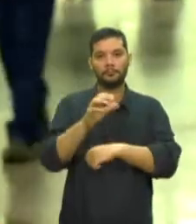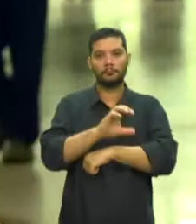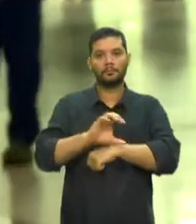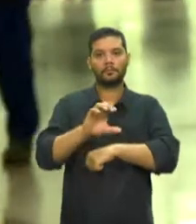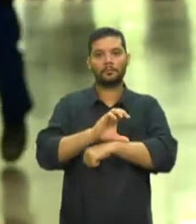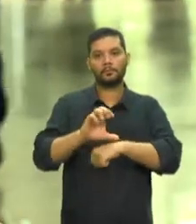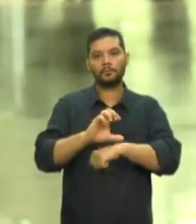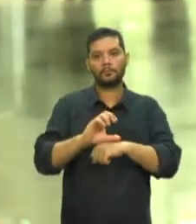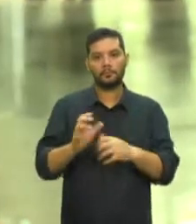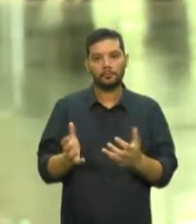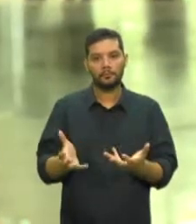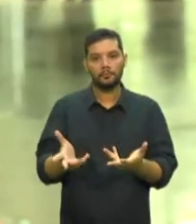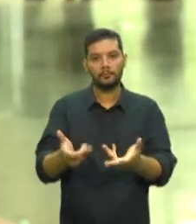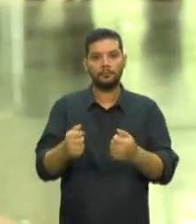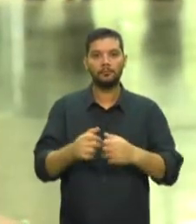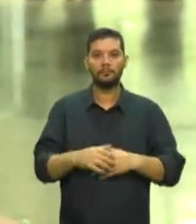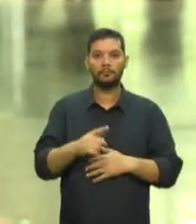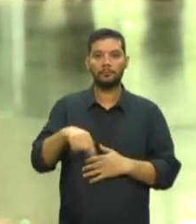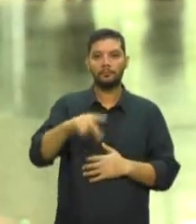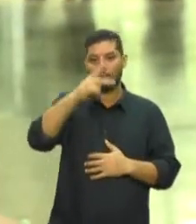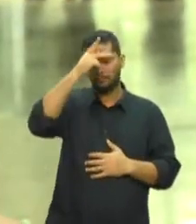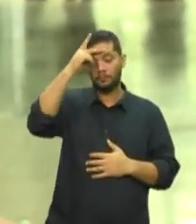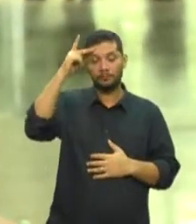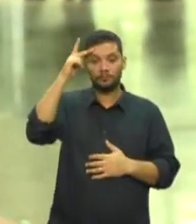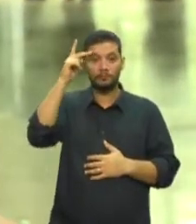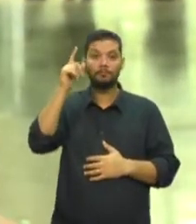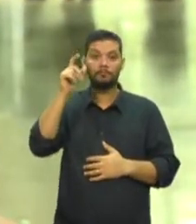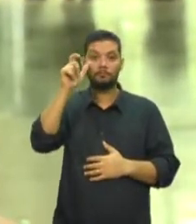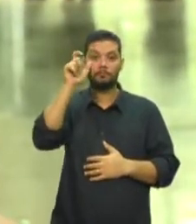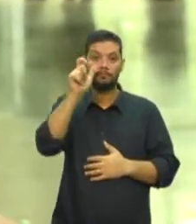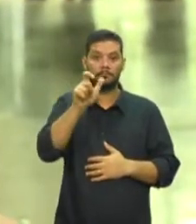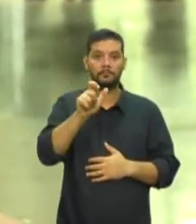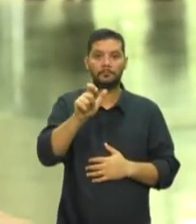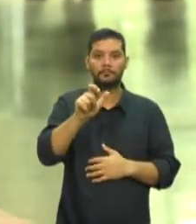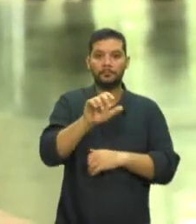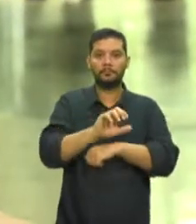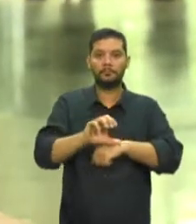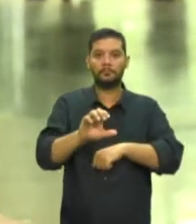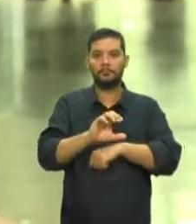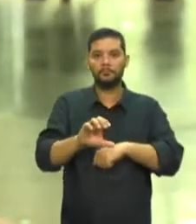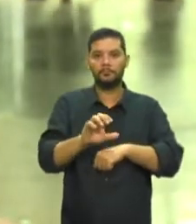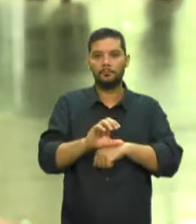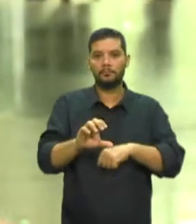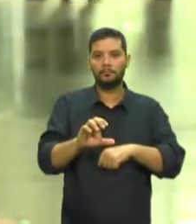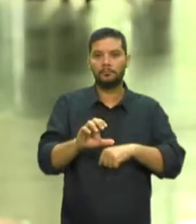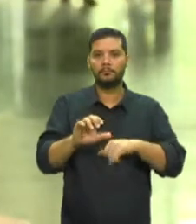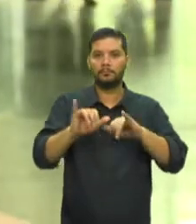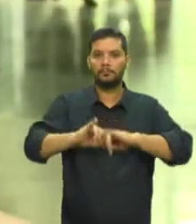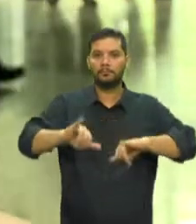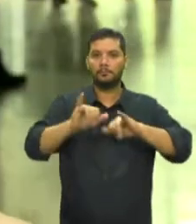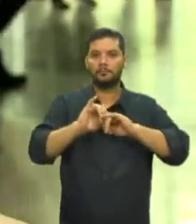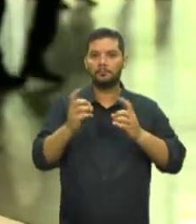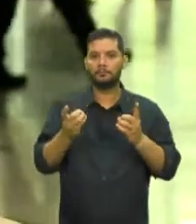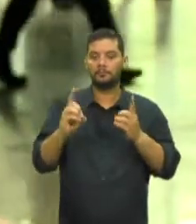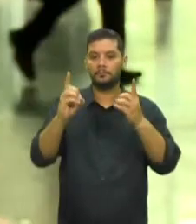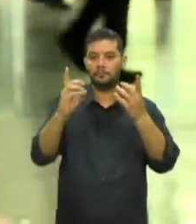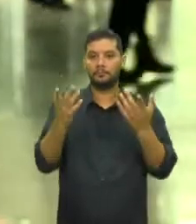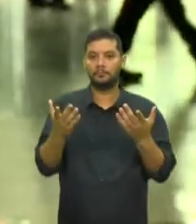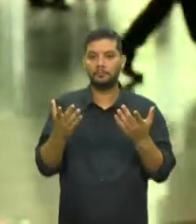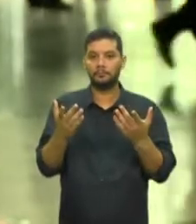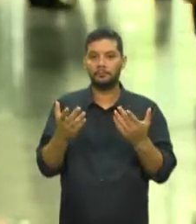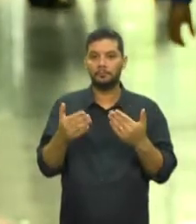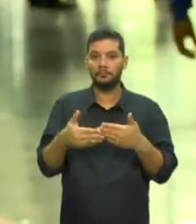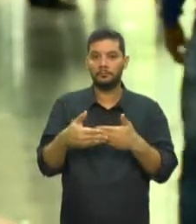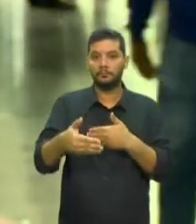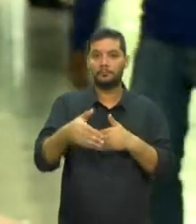o trade, para as pessoas interessadas de maneira geral. São cursos de apelo moderno, como marketing digital, que já começa agora em